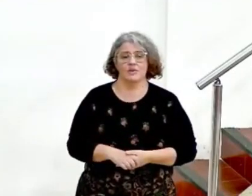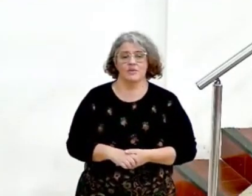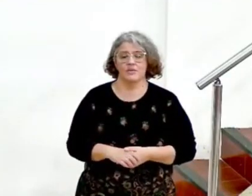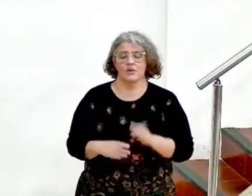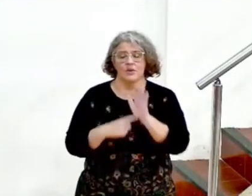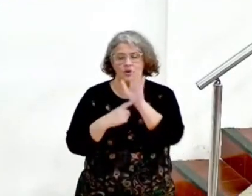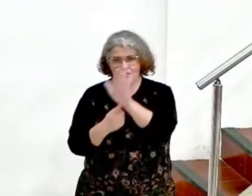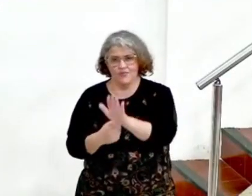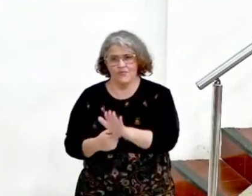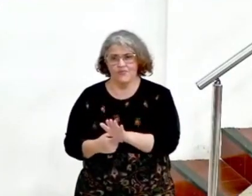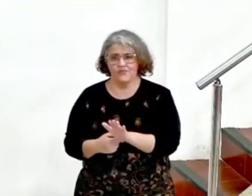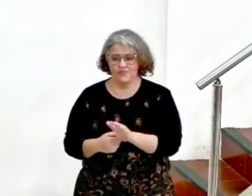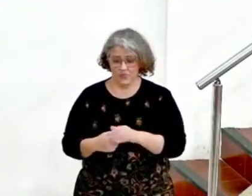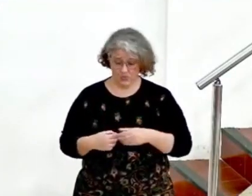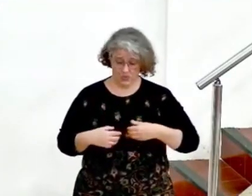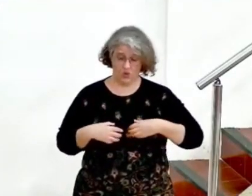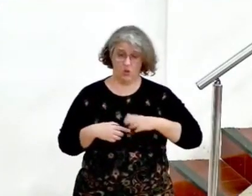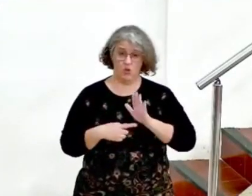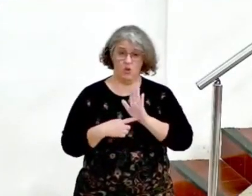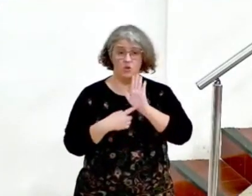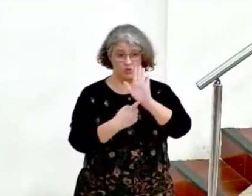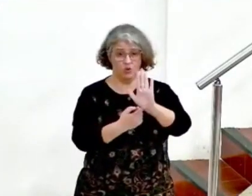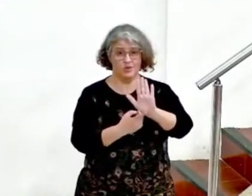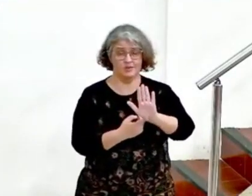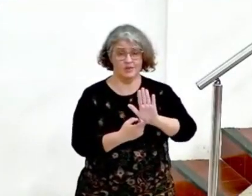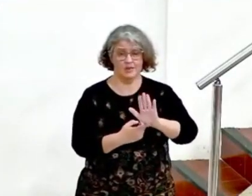ou externalizar os frutos do Espírito.